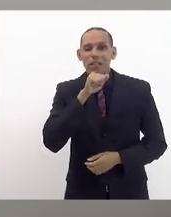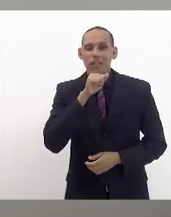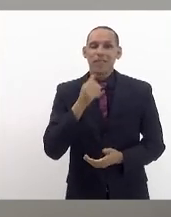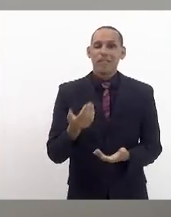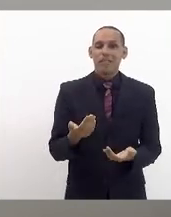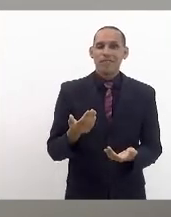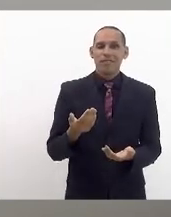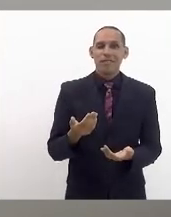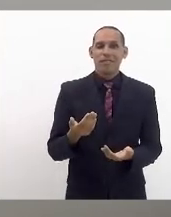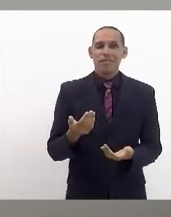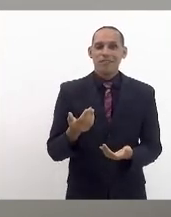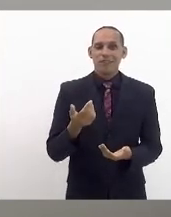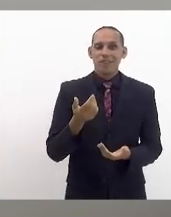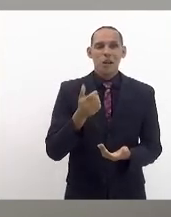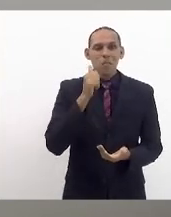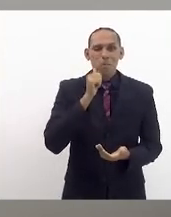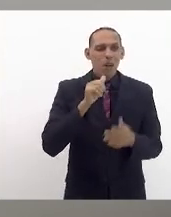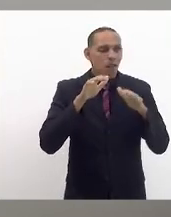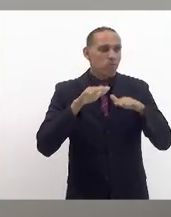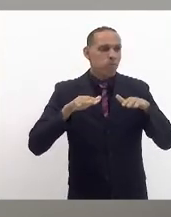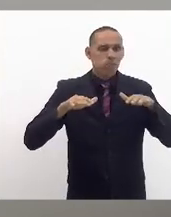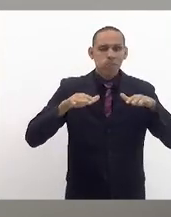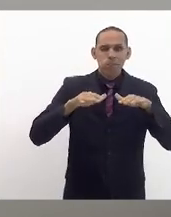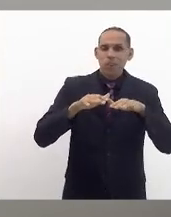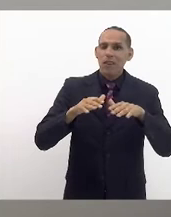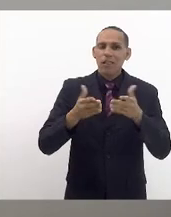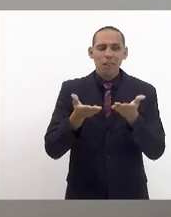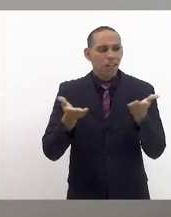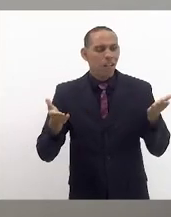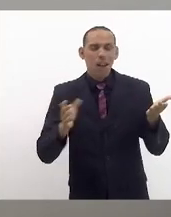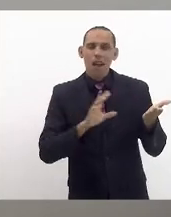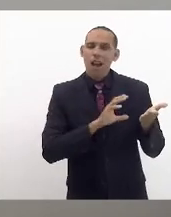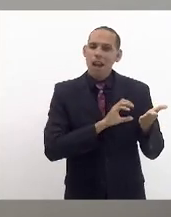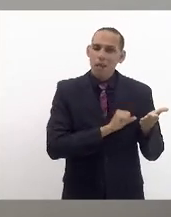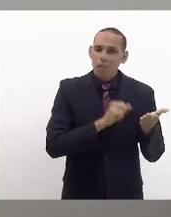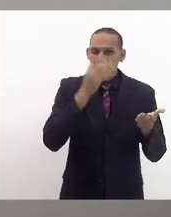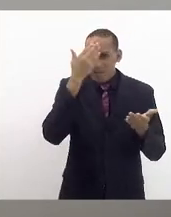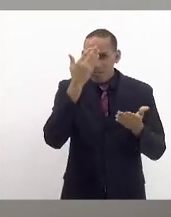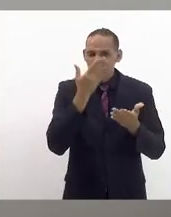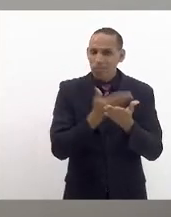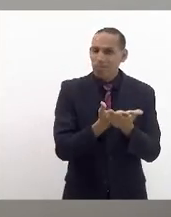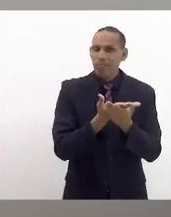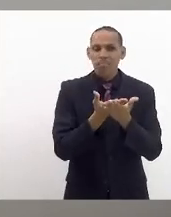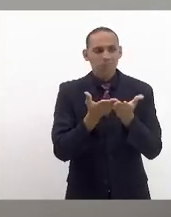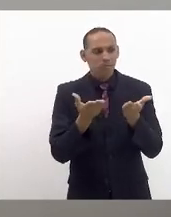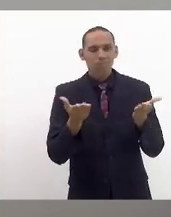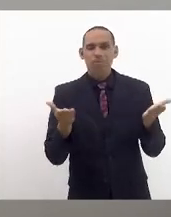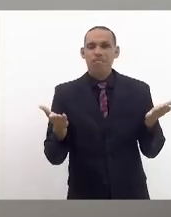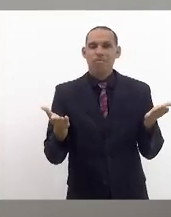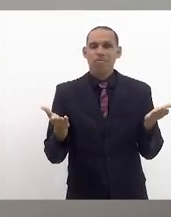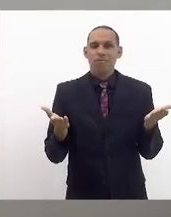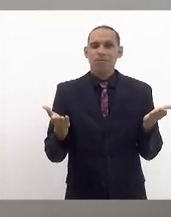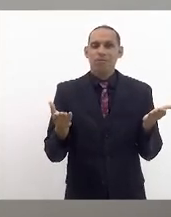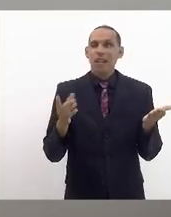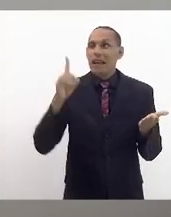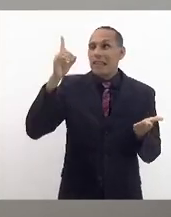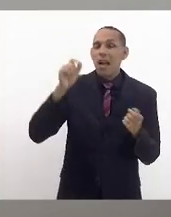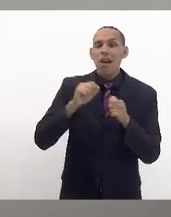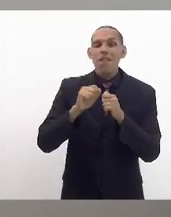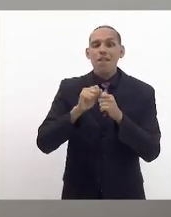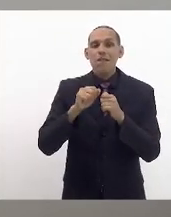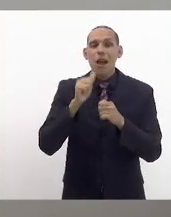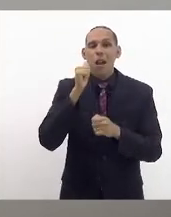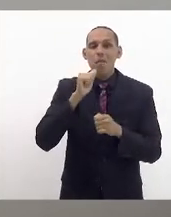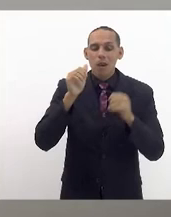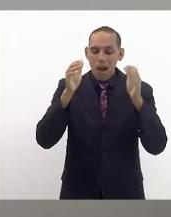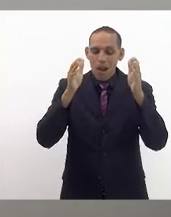nossa... São monumentos do amor, da confiança, né? Deus fez a mulher para que o homem